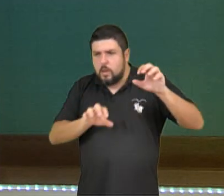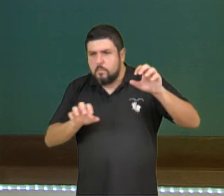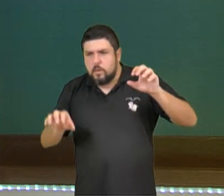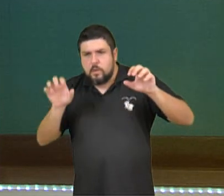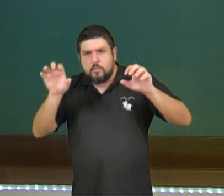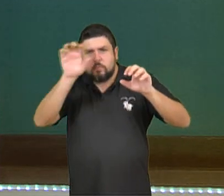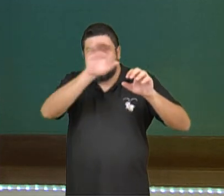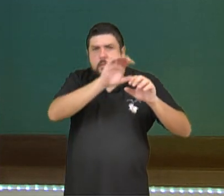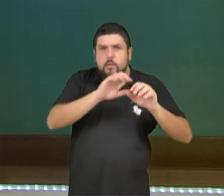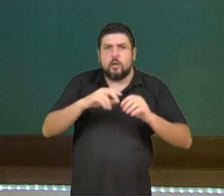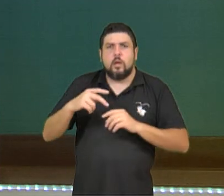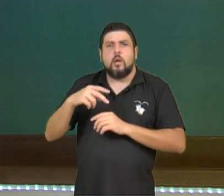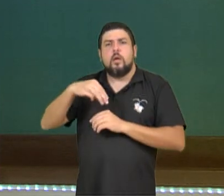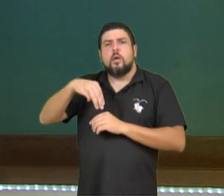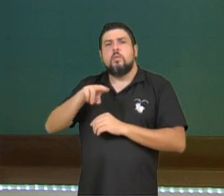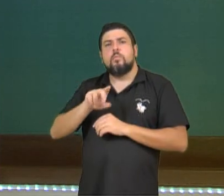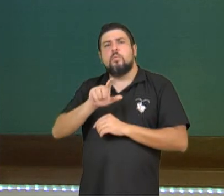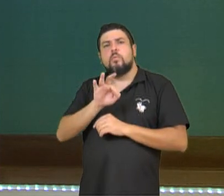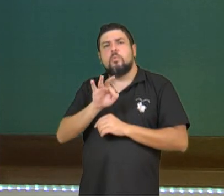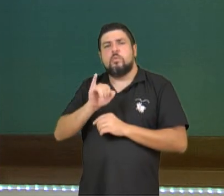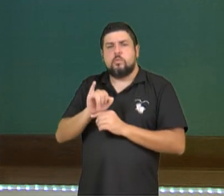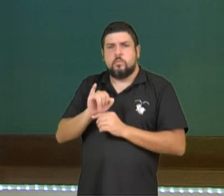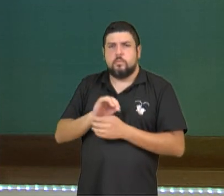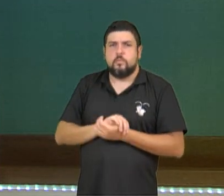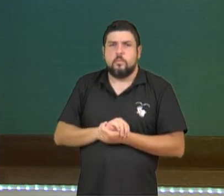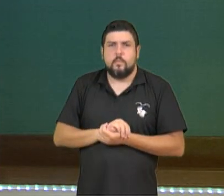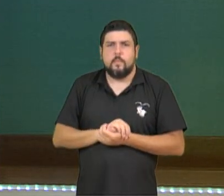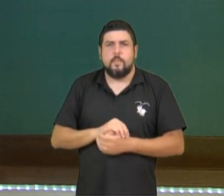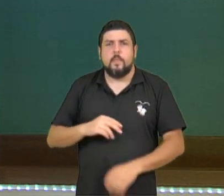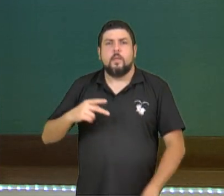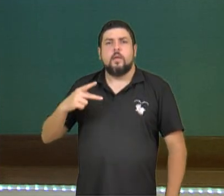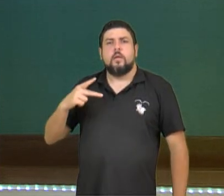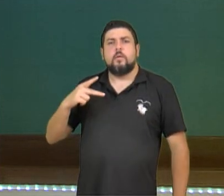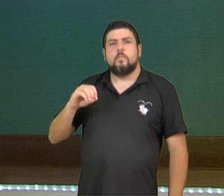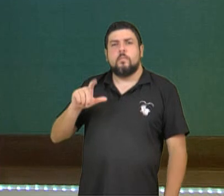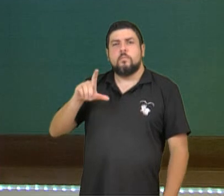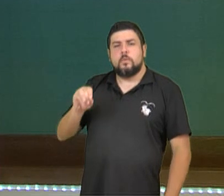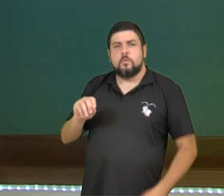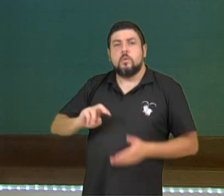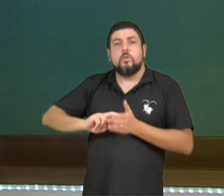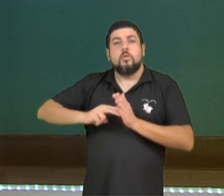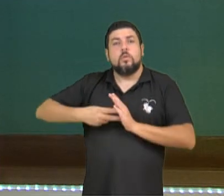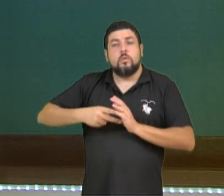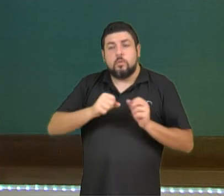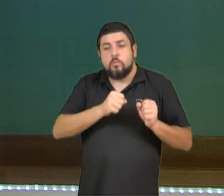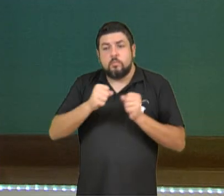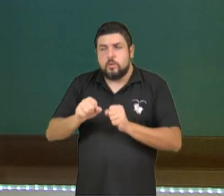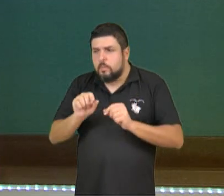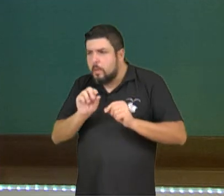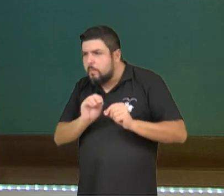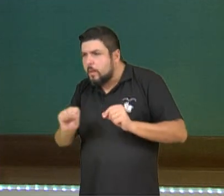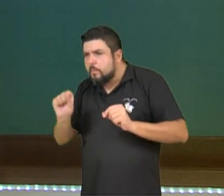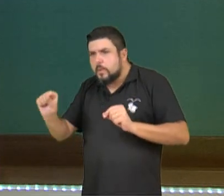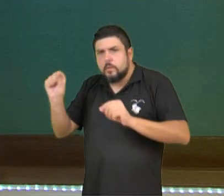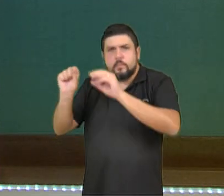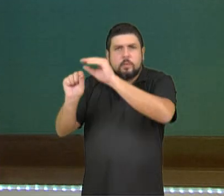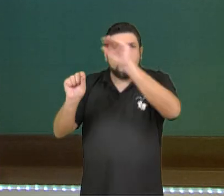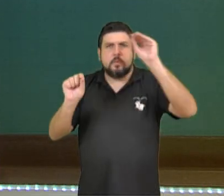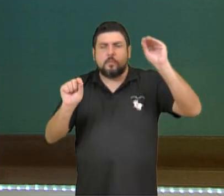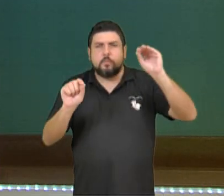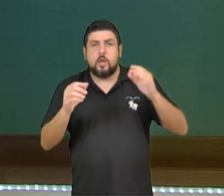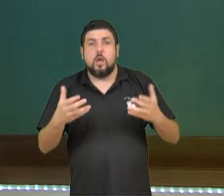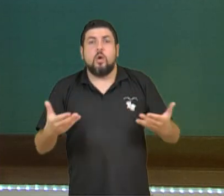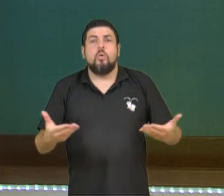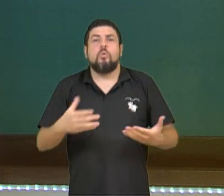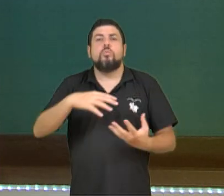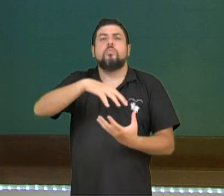polo é no sentido de concentração de poder, extremo do poder. Então, dizemos que hoje o mundo atual em que